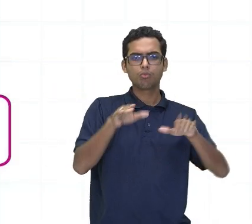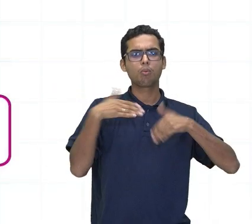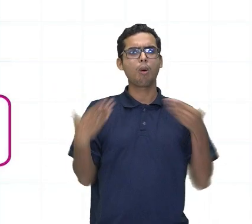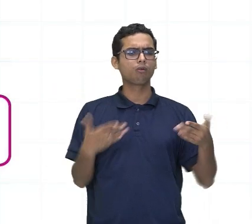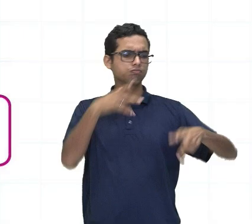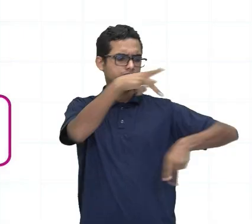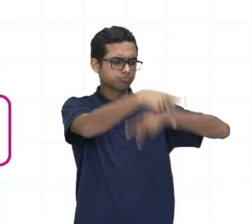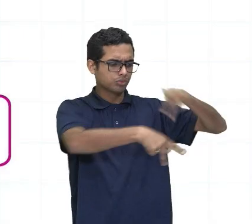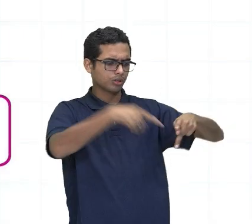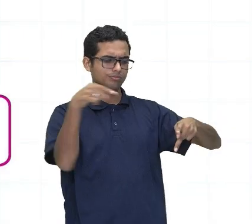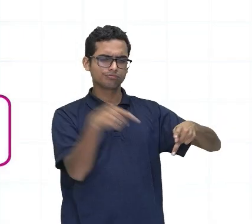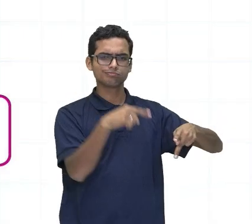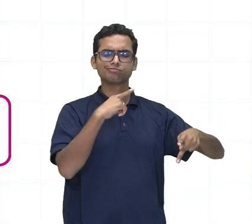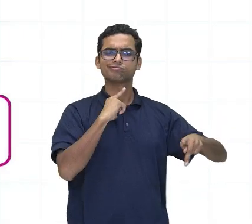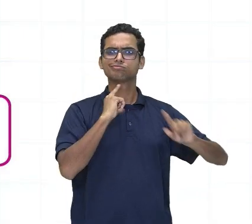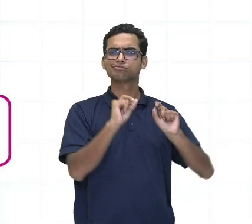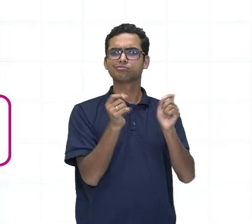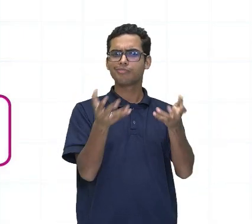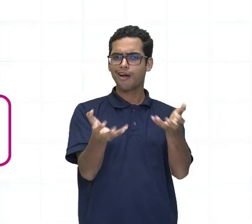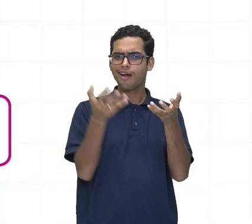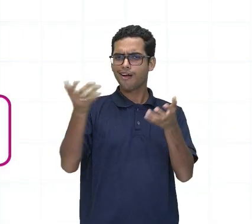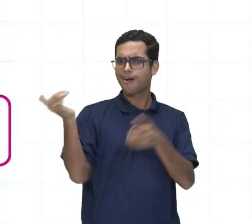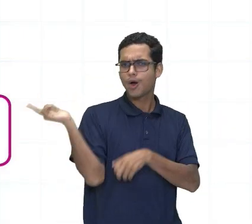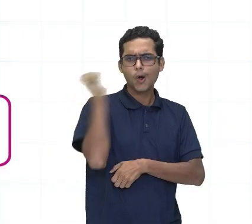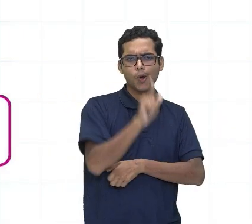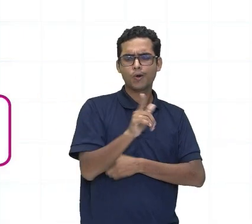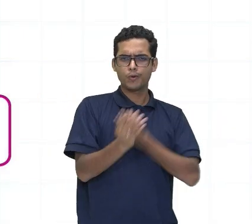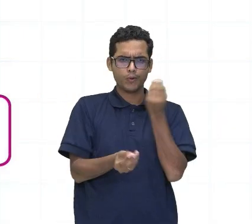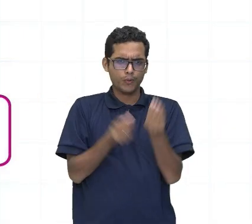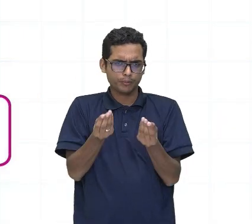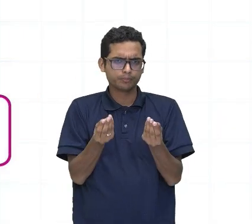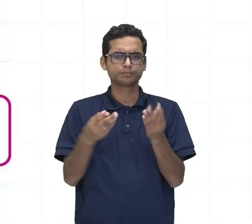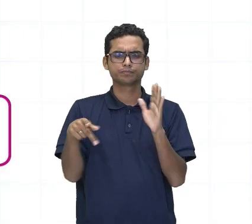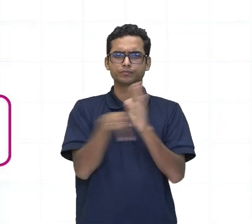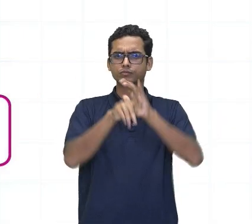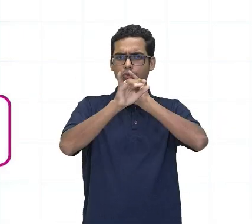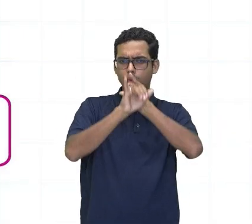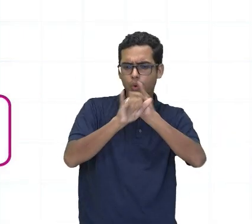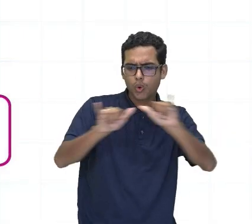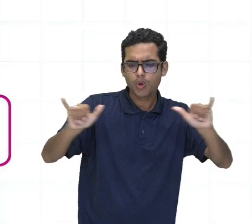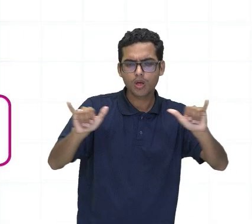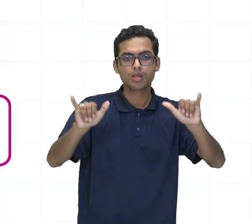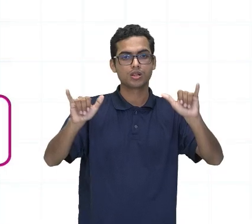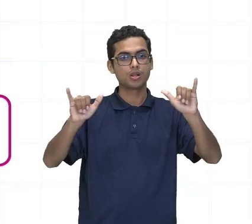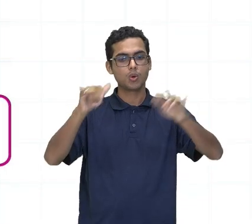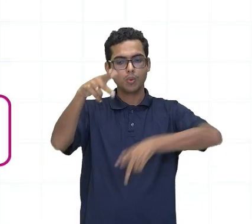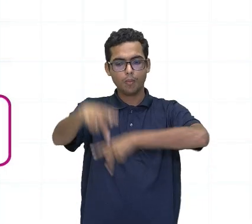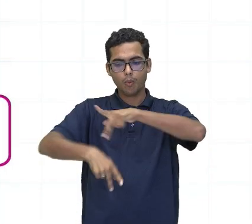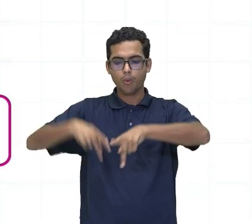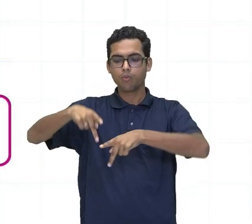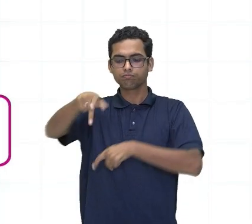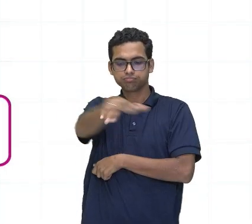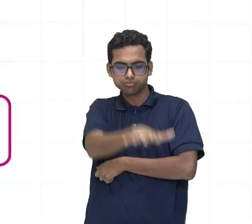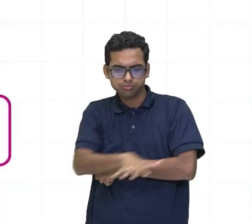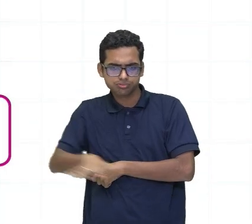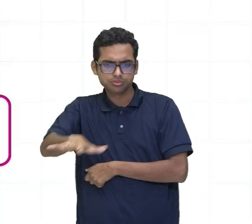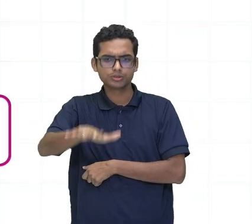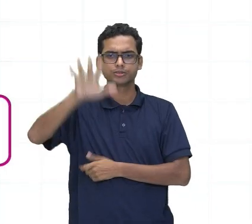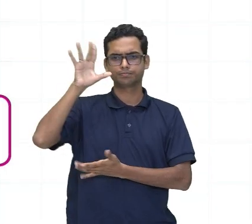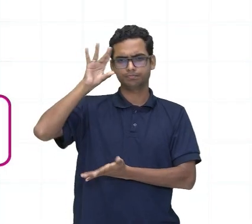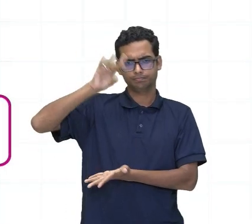né? Quem é que eu quero alcançar passando essa informação? O público em geral, né? Ou seja,